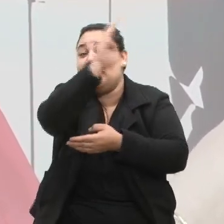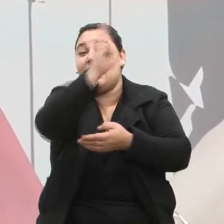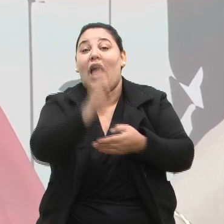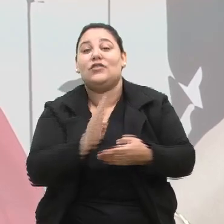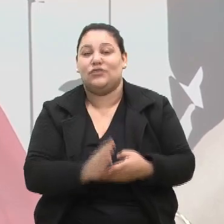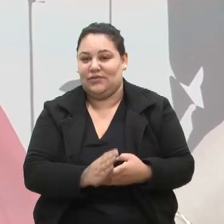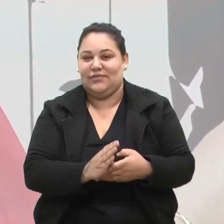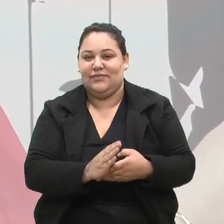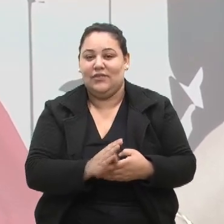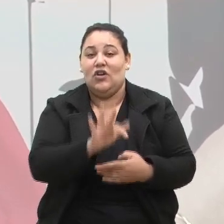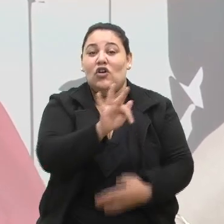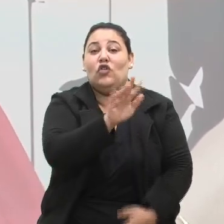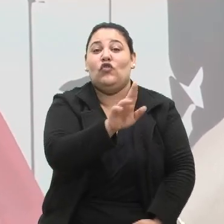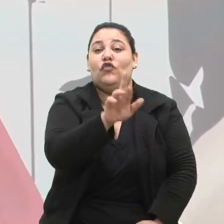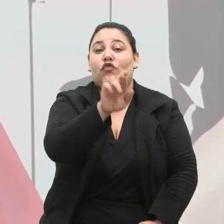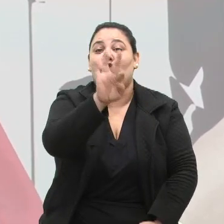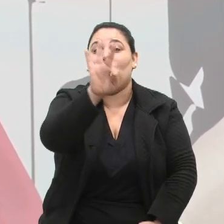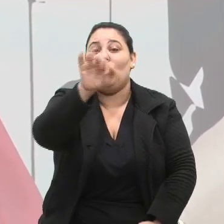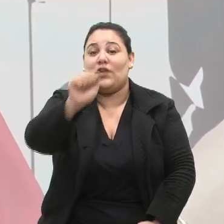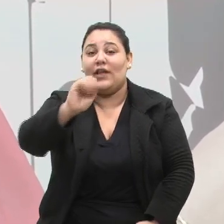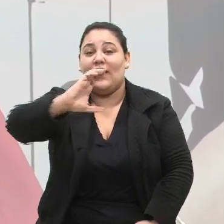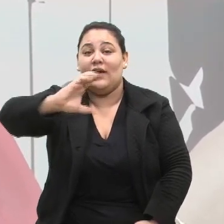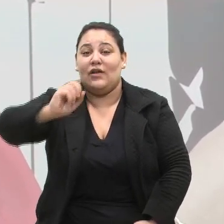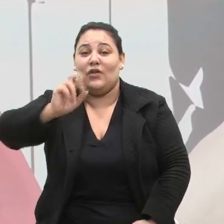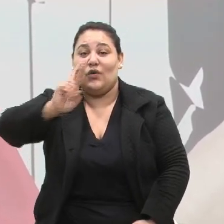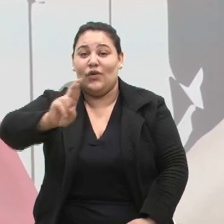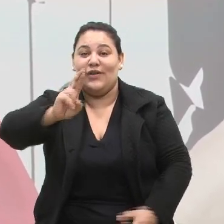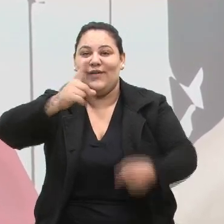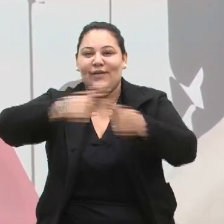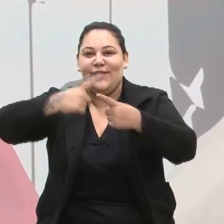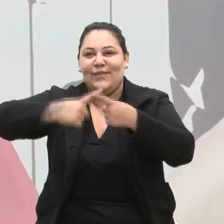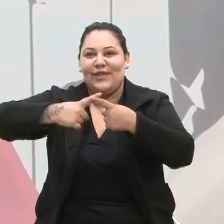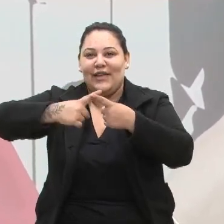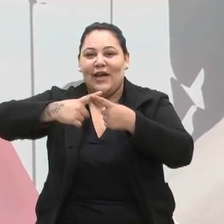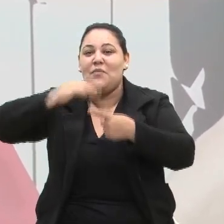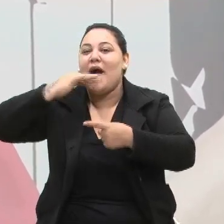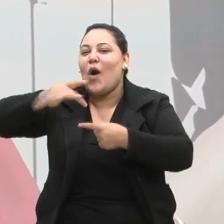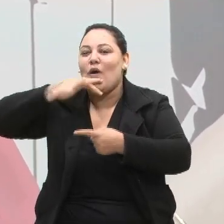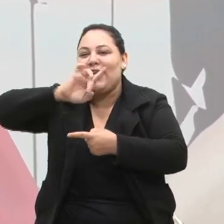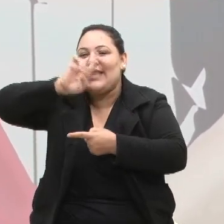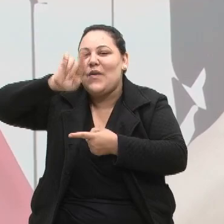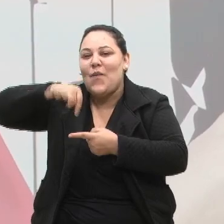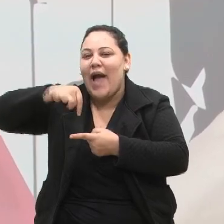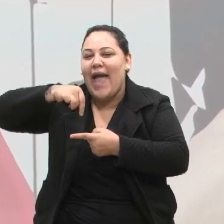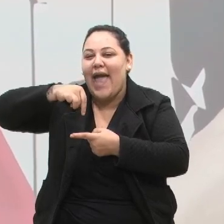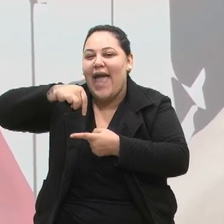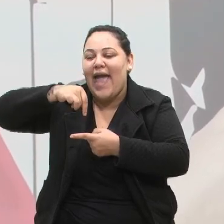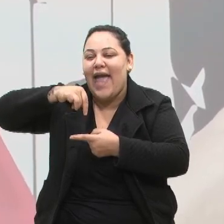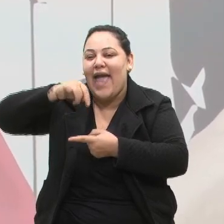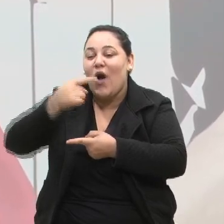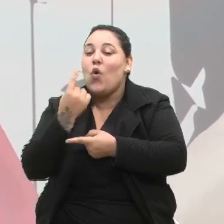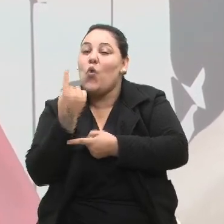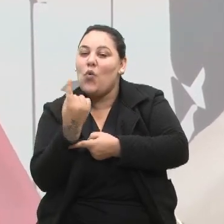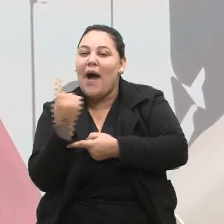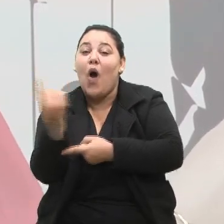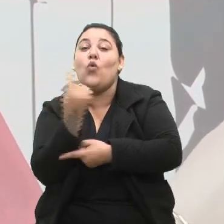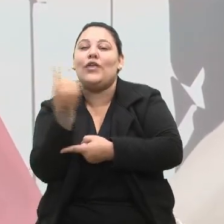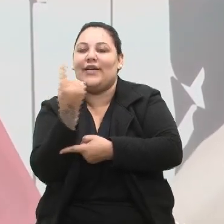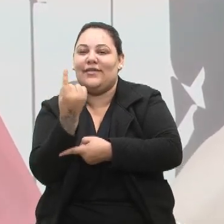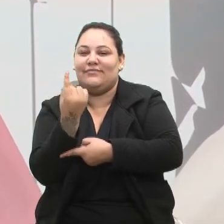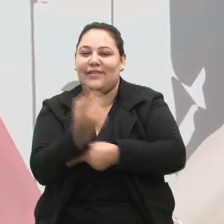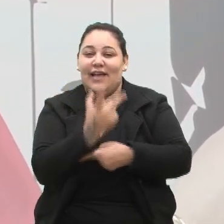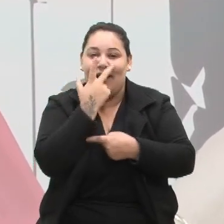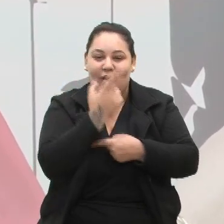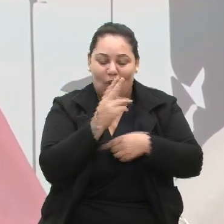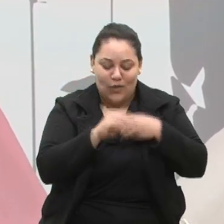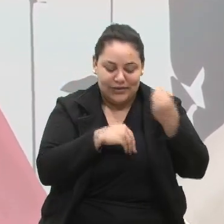mas principalmente porque o Furtacor é aquela cor que não é fixa, como são o sentimento dessas mulheres